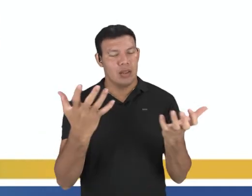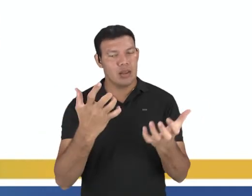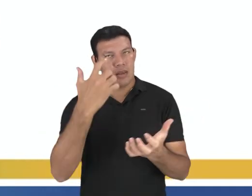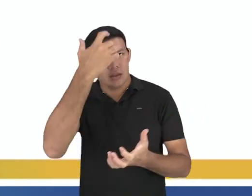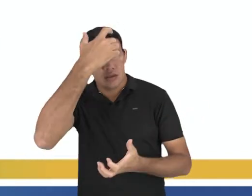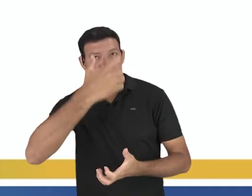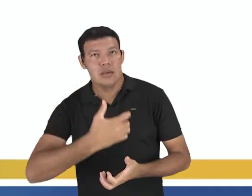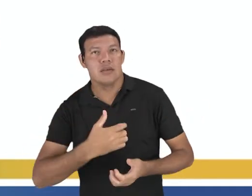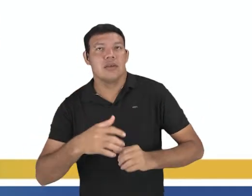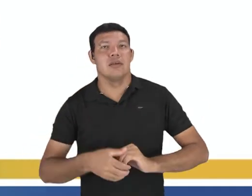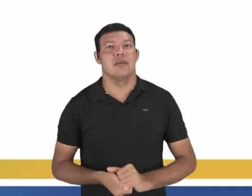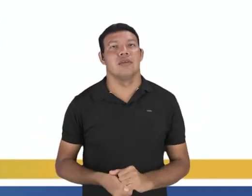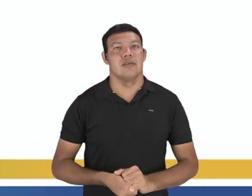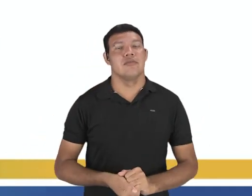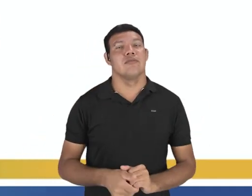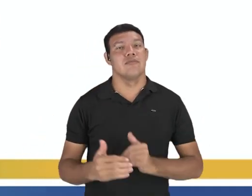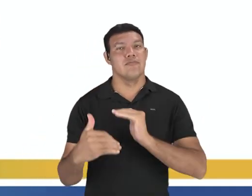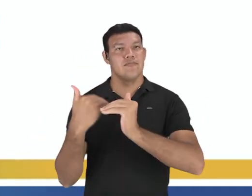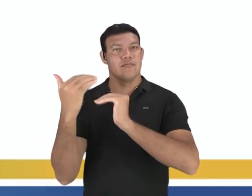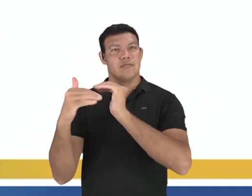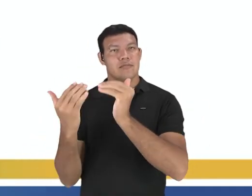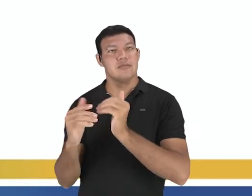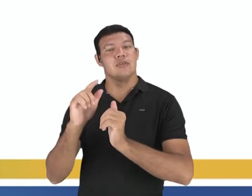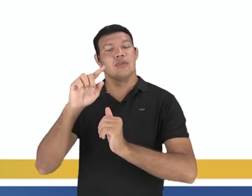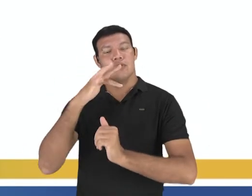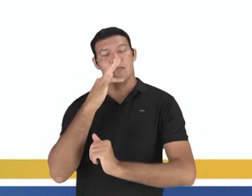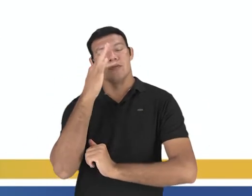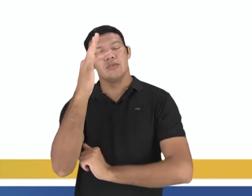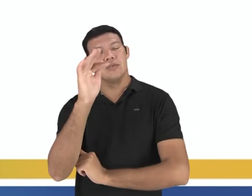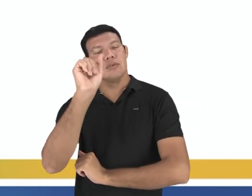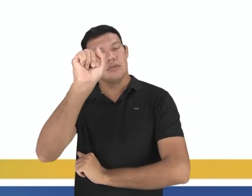Andrade, Poesia e Prosa.